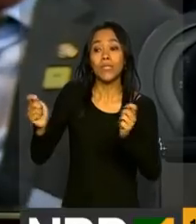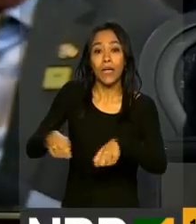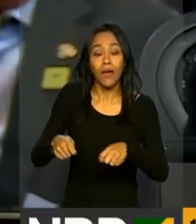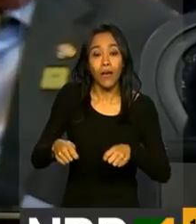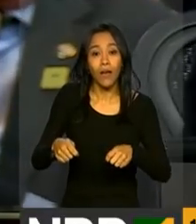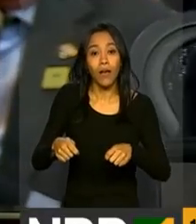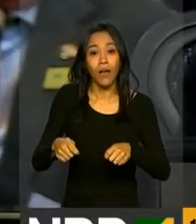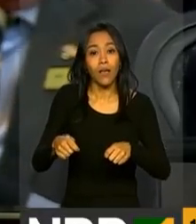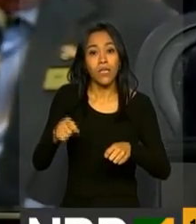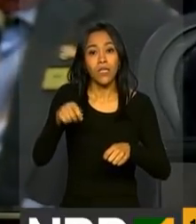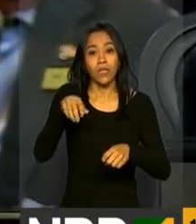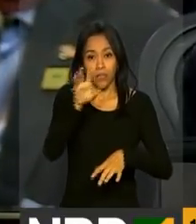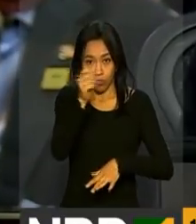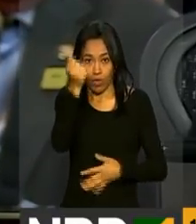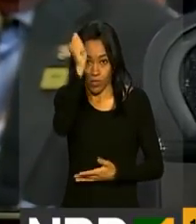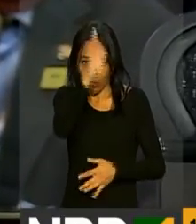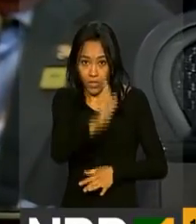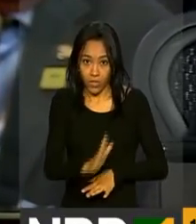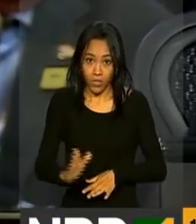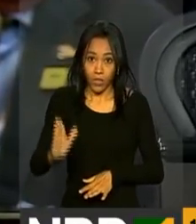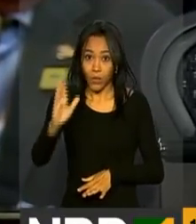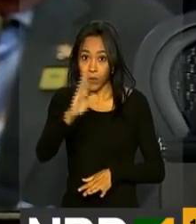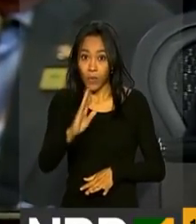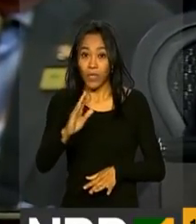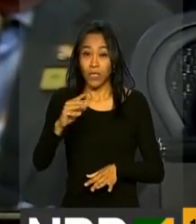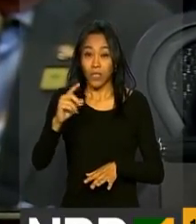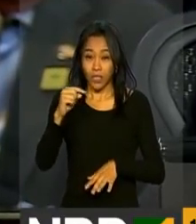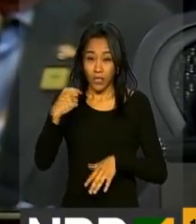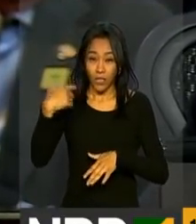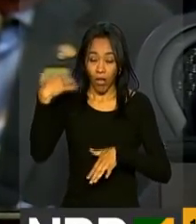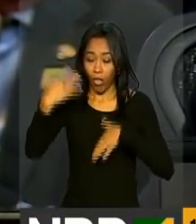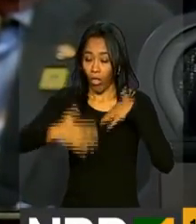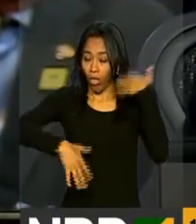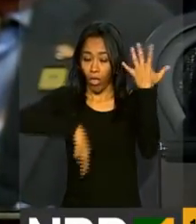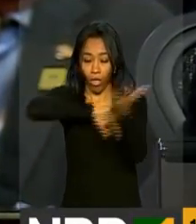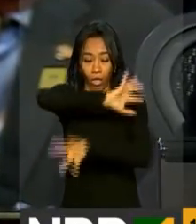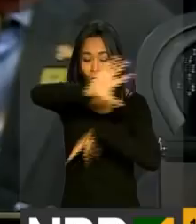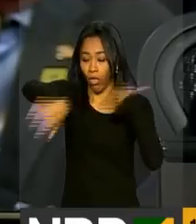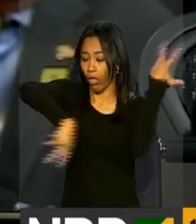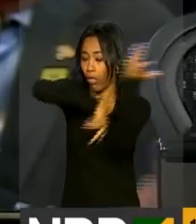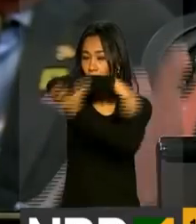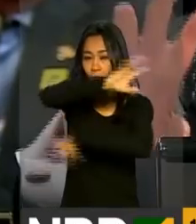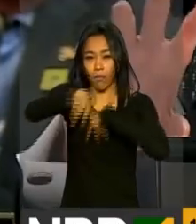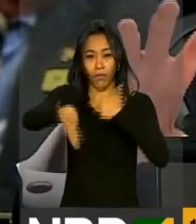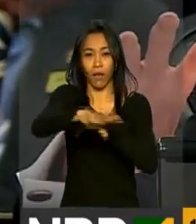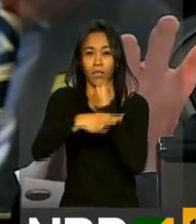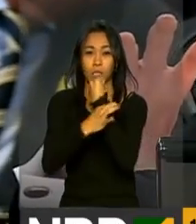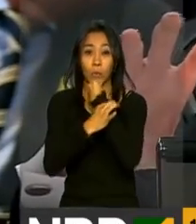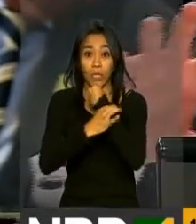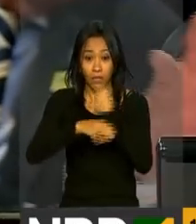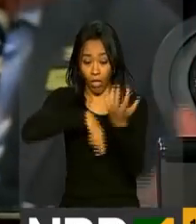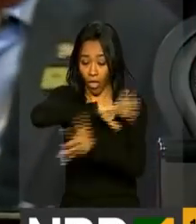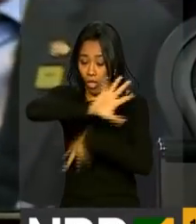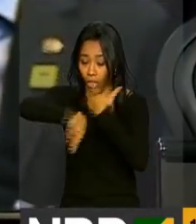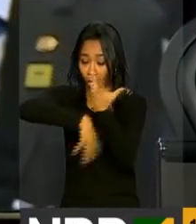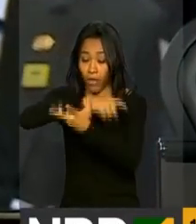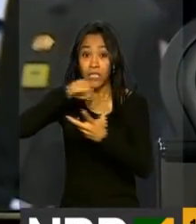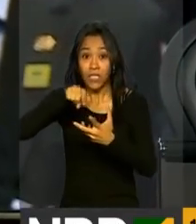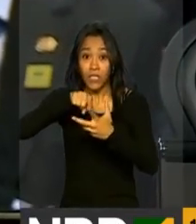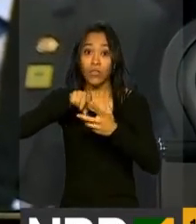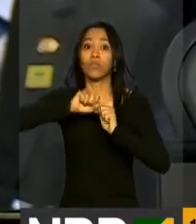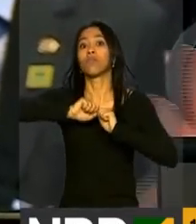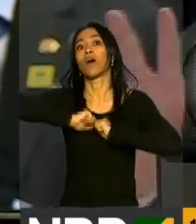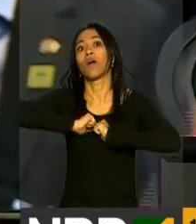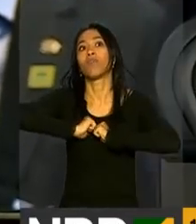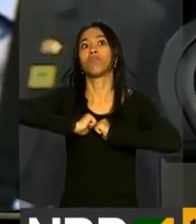da federação brasileira é as coisas começam a desandar o tema da segurança e se desentende ultrapassa a territorialidade do